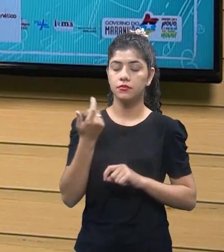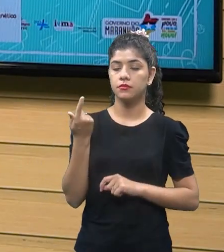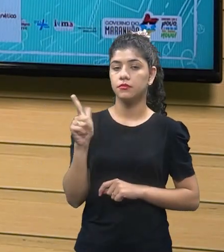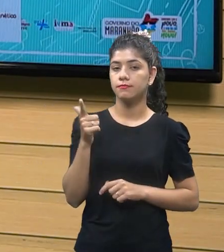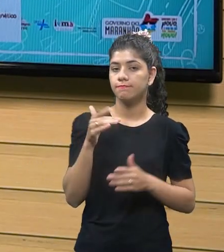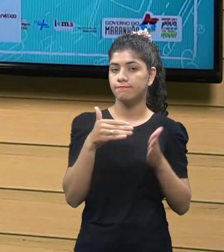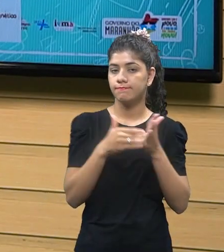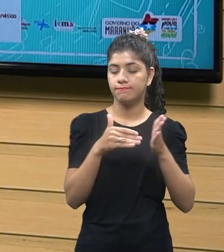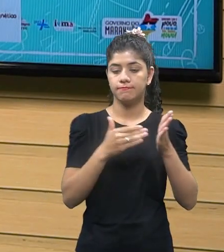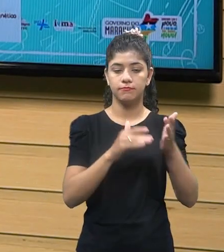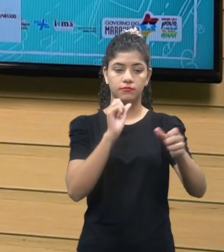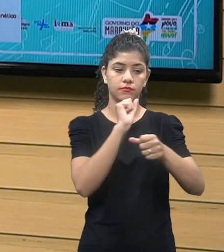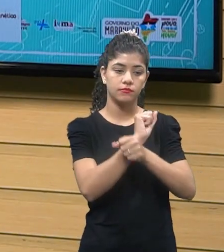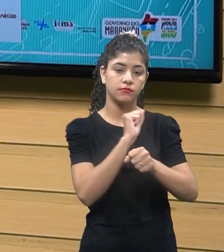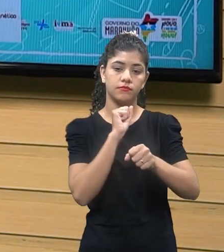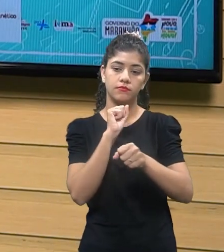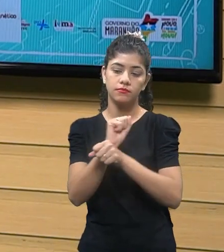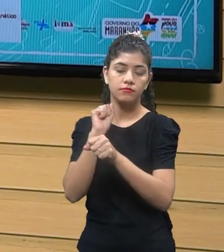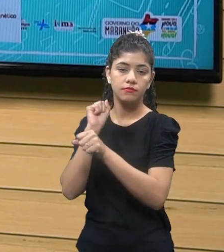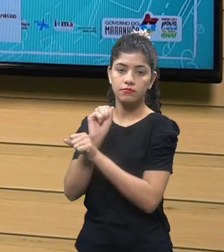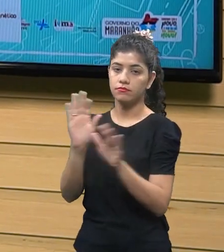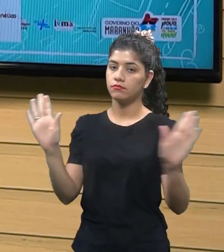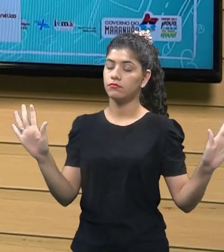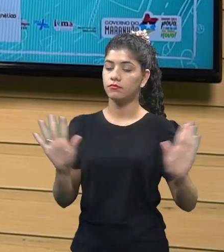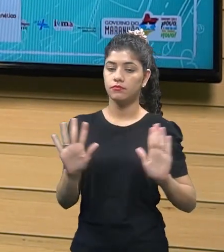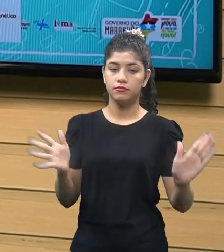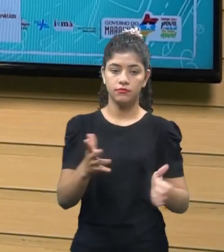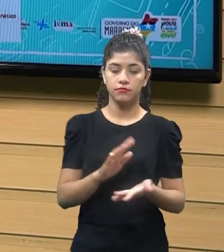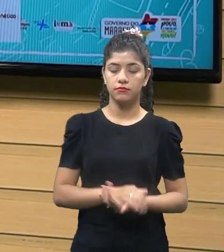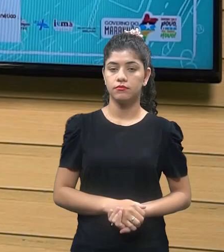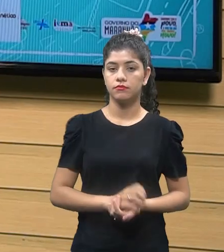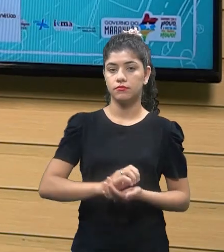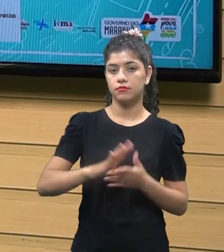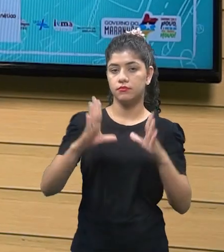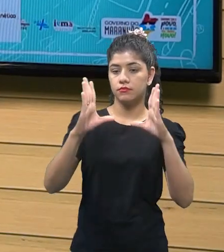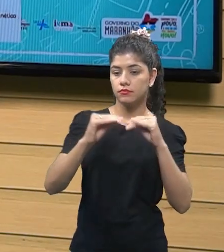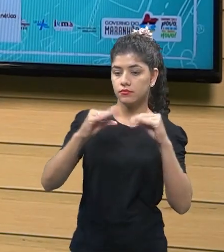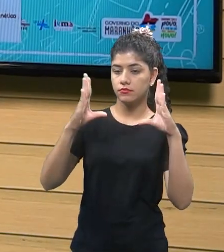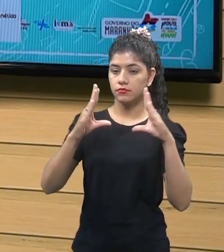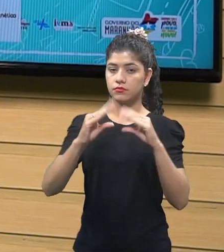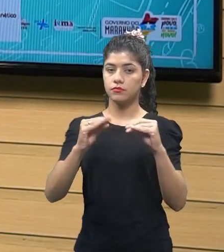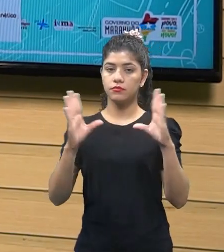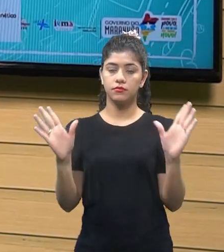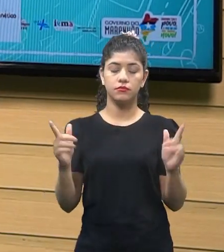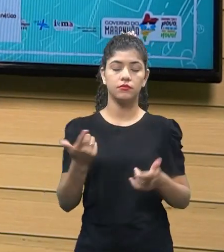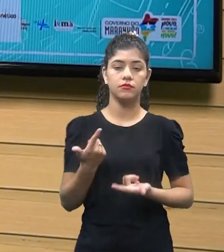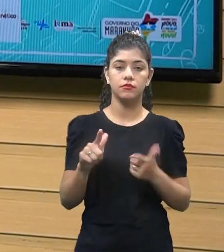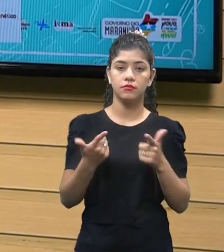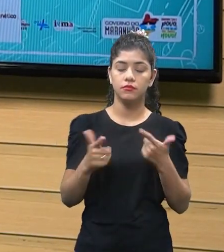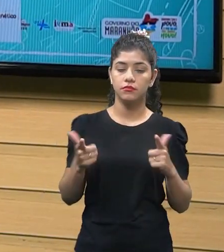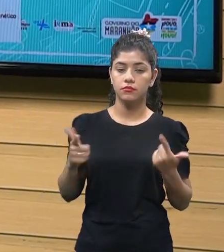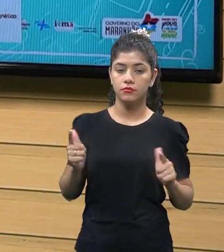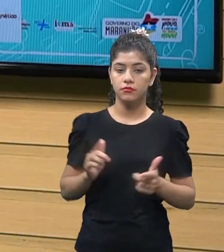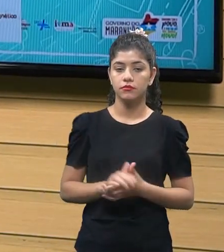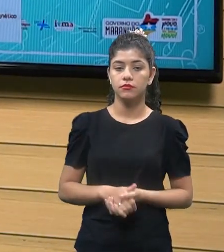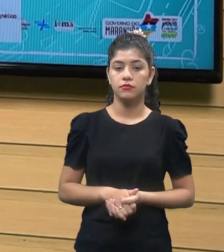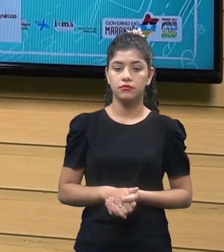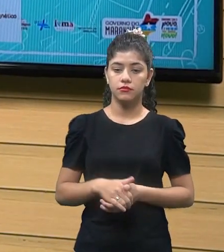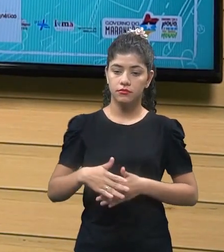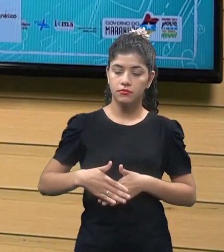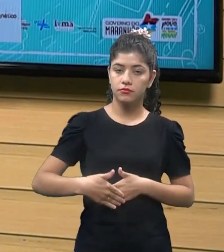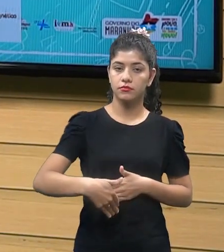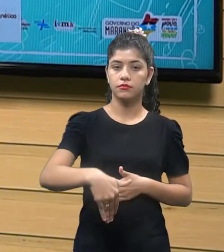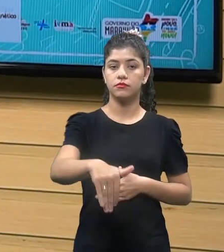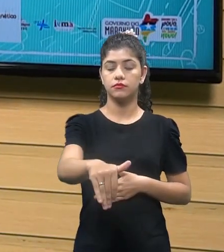tem interrupção, não tem o liga e o desliga, que é da corrente alternada. Ela tem um